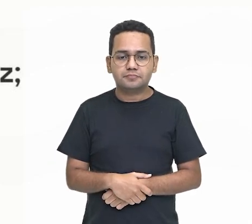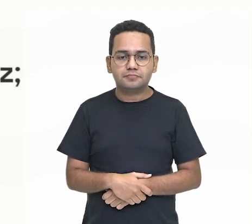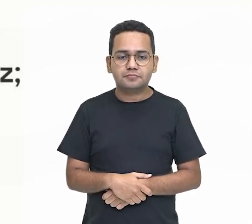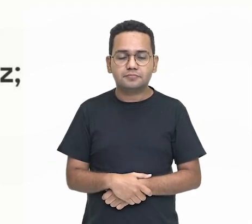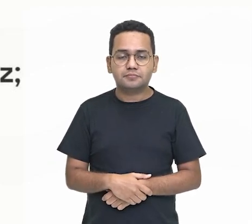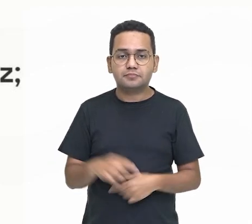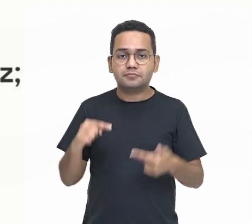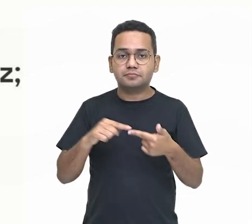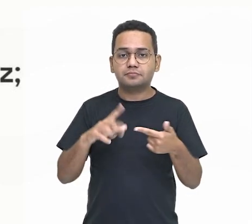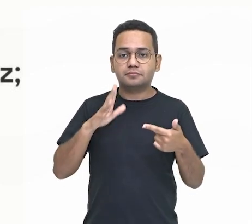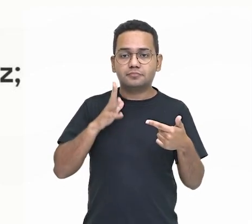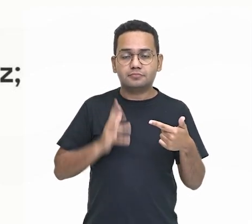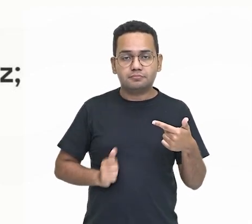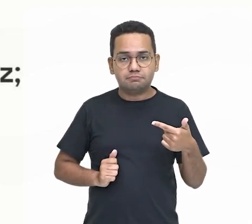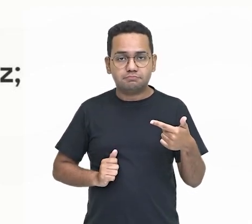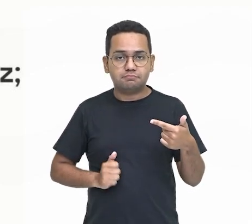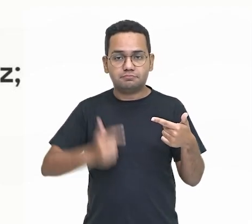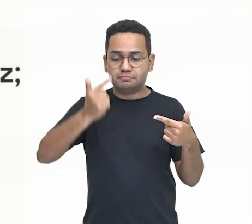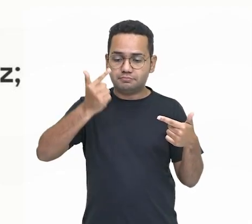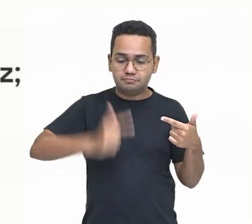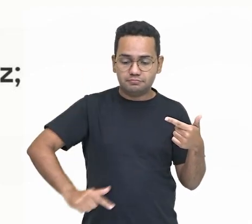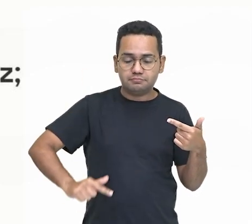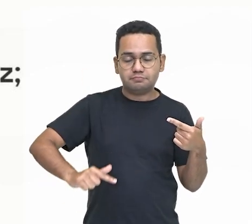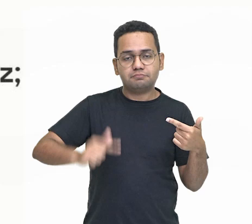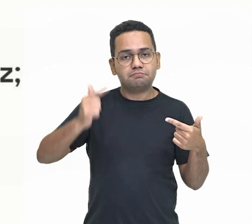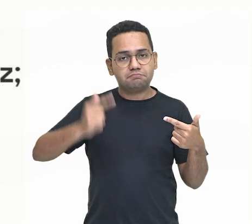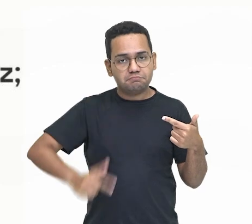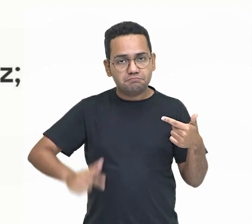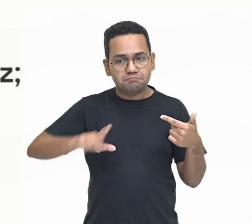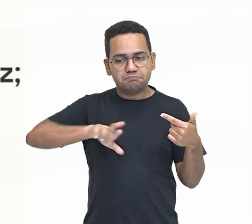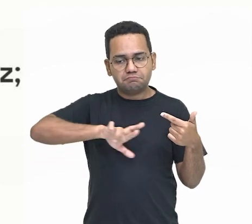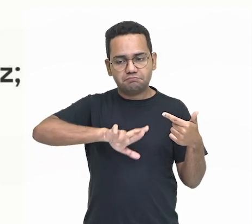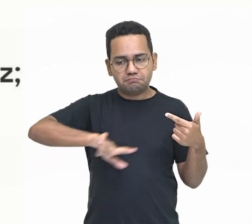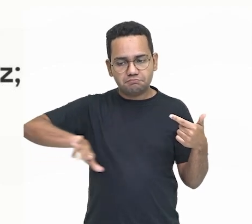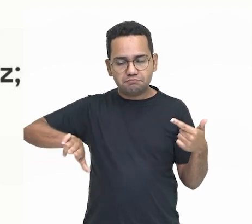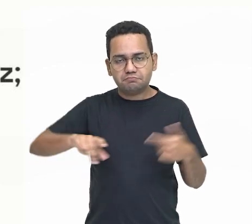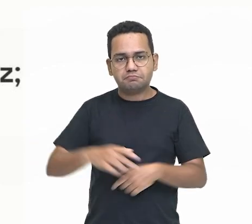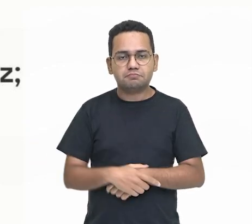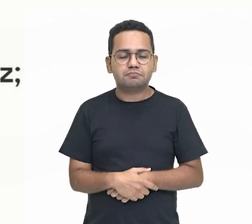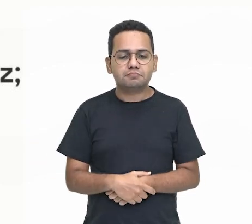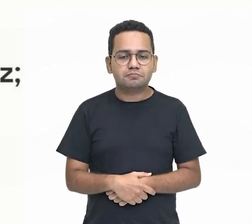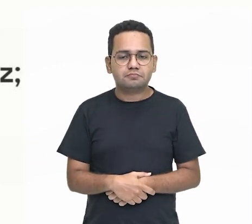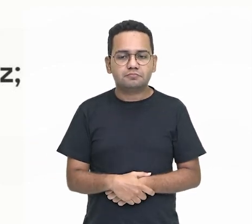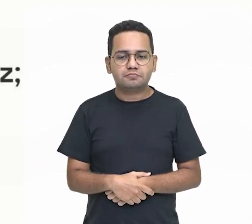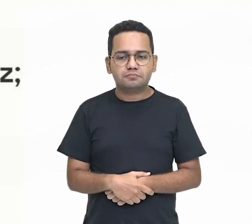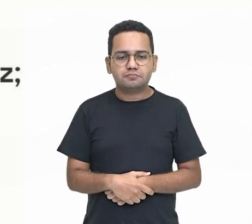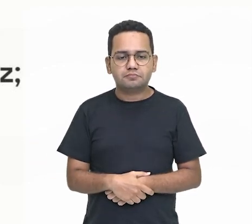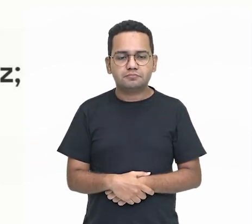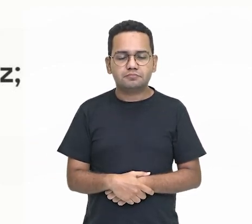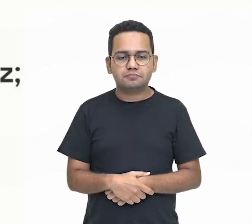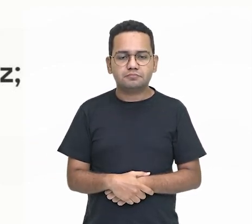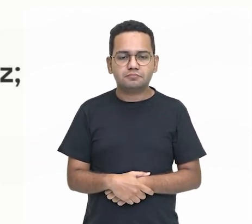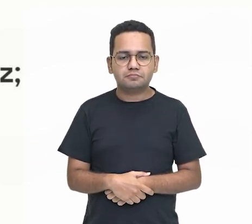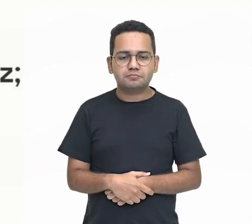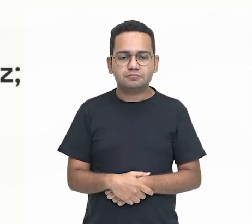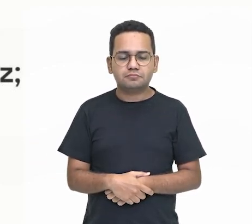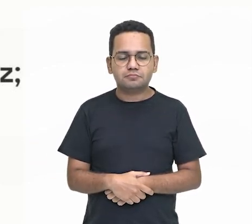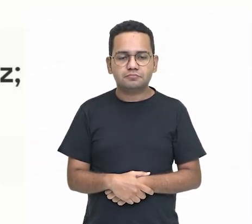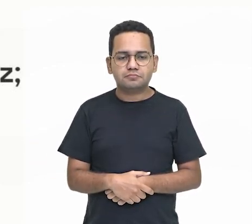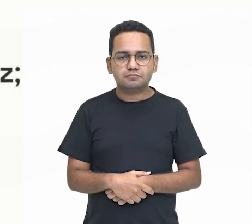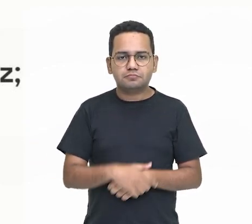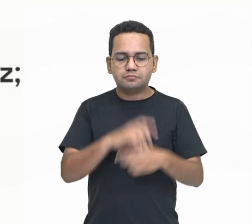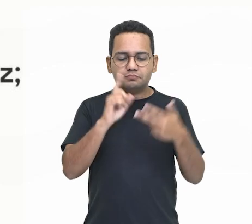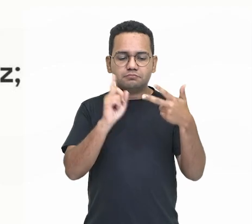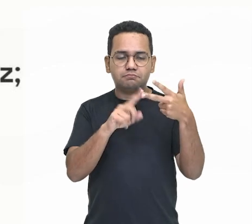Sol, ser uma energia renovável, alternativa e sustentável. E um